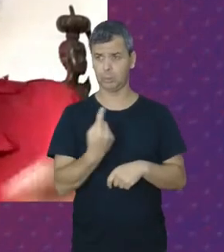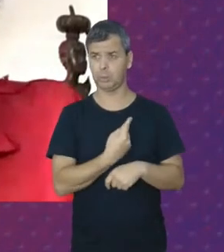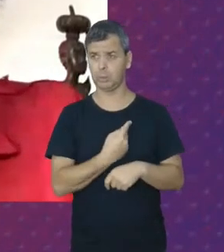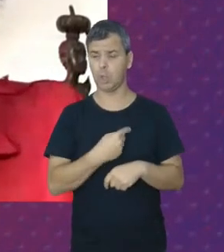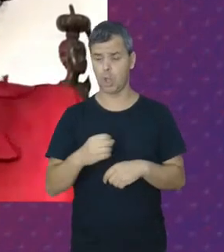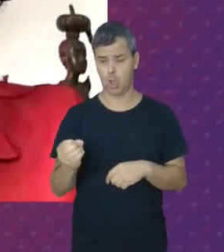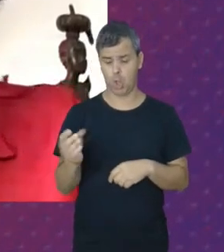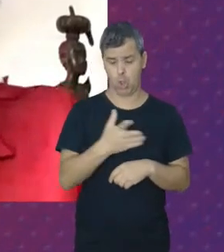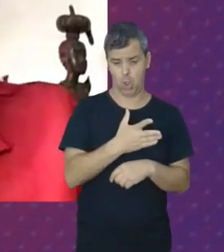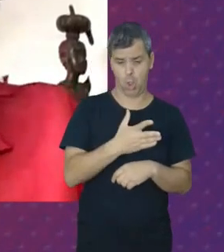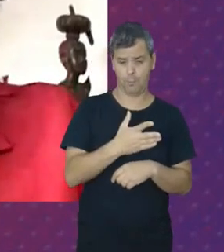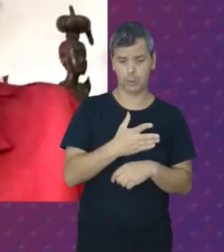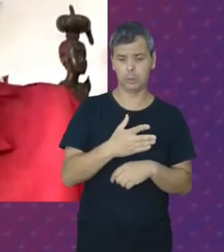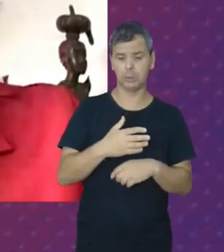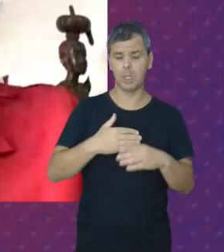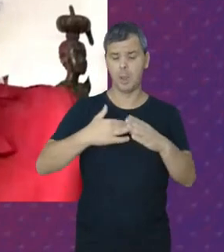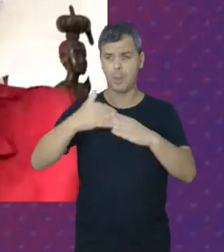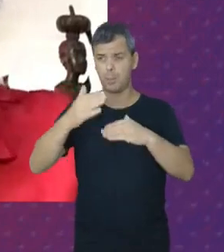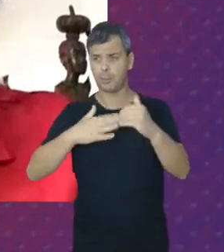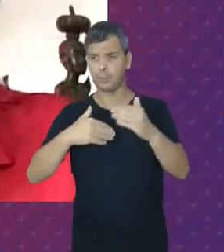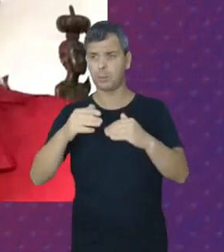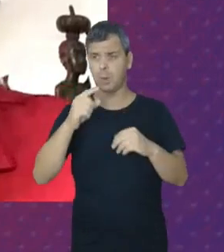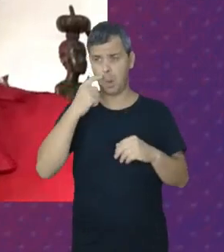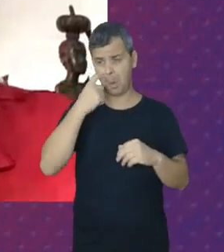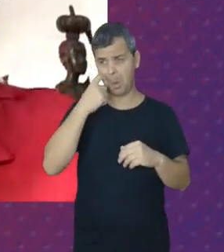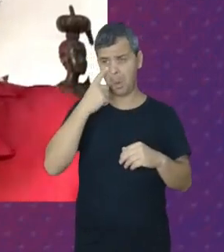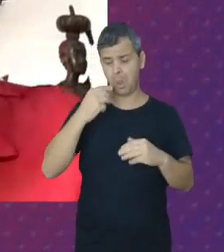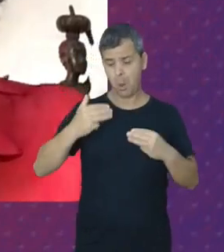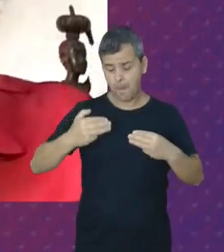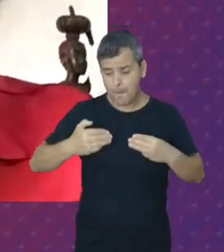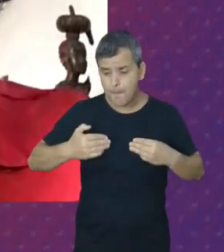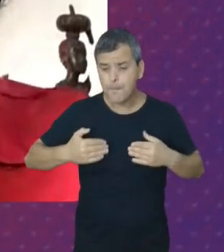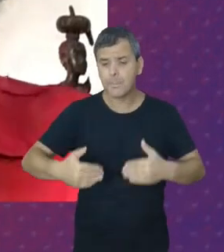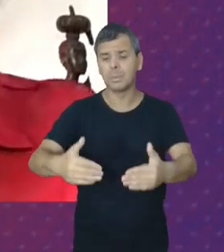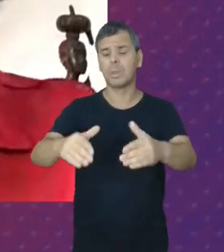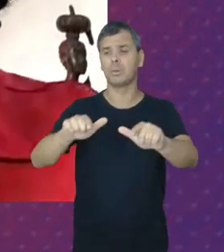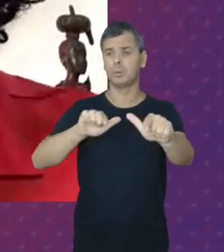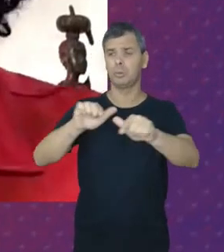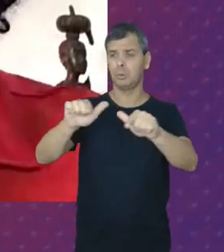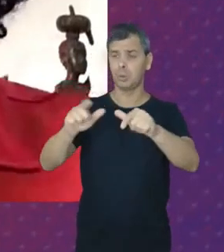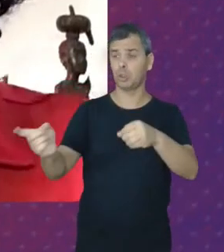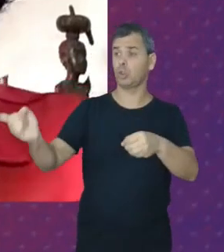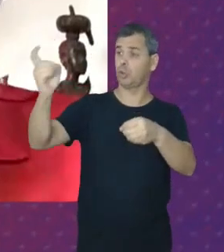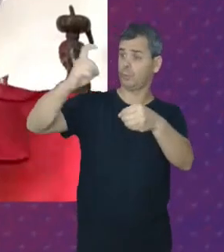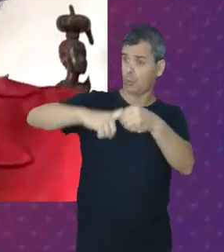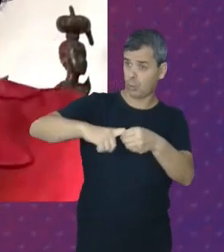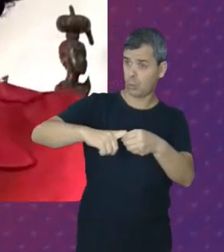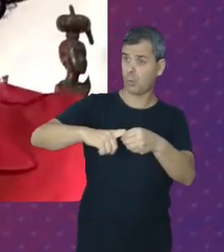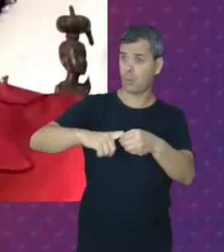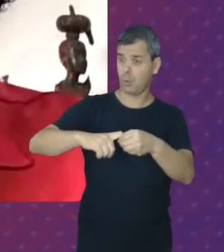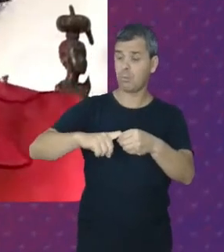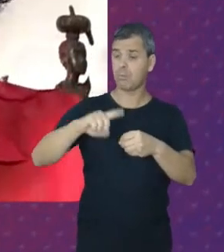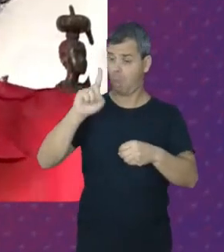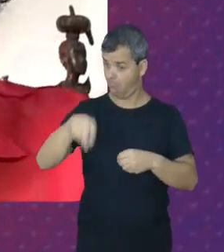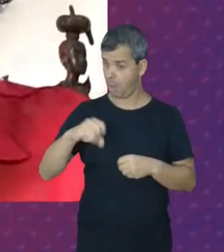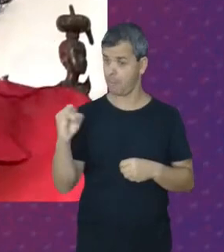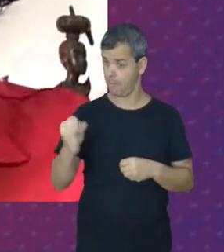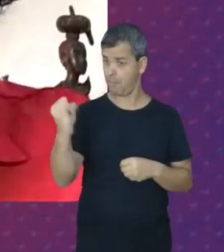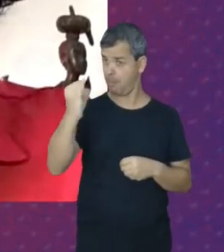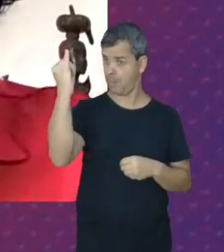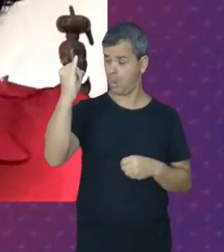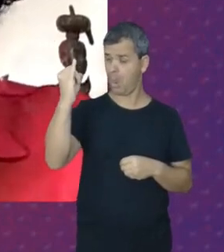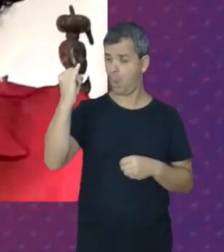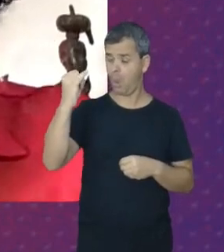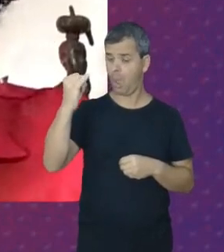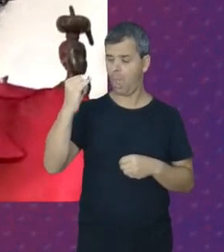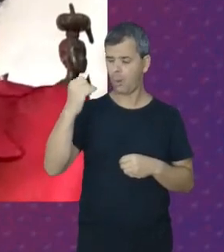novas Modalidades Nós temos Agora O Ministério Do Trabalho De volta Isso é importante É um